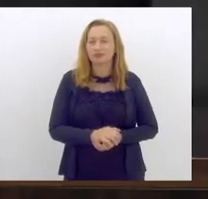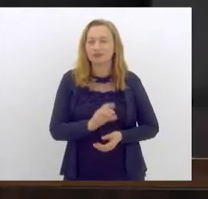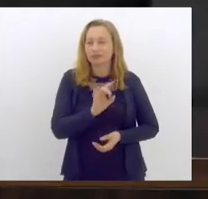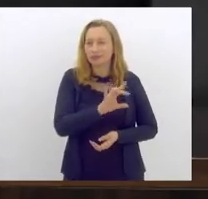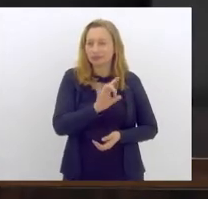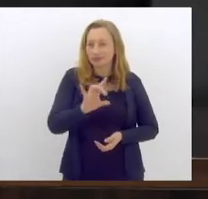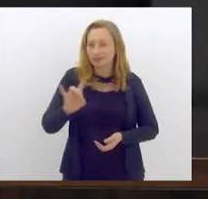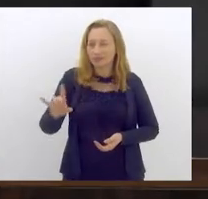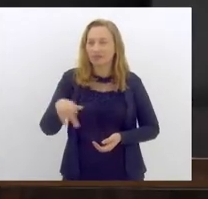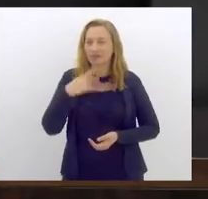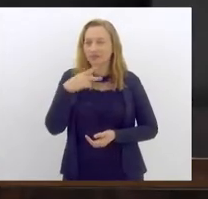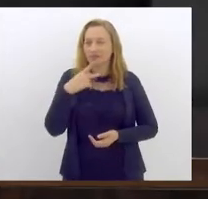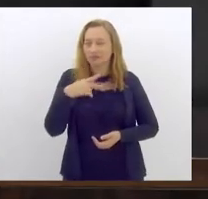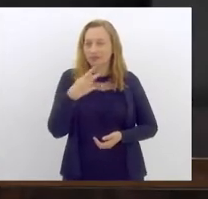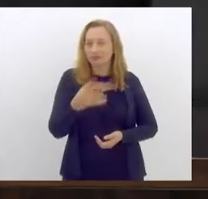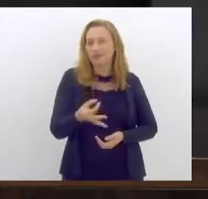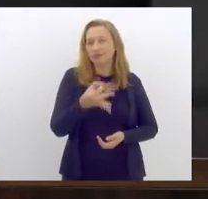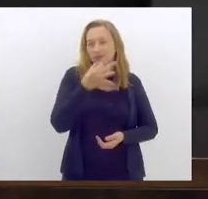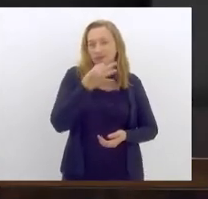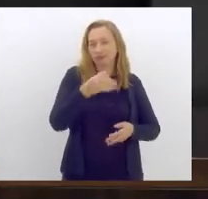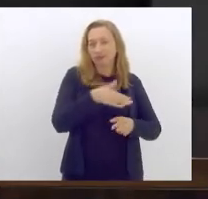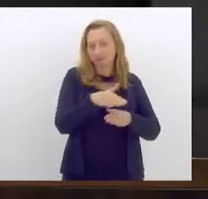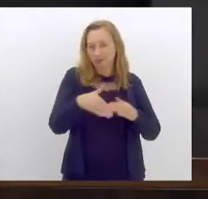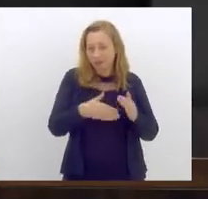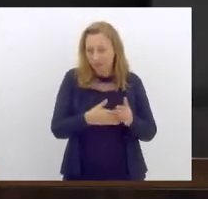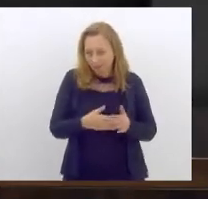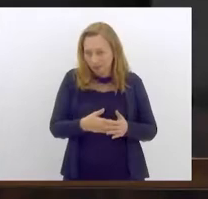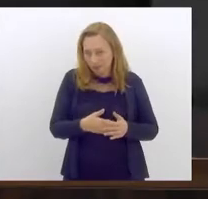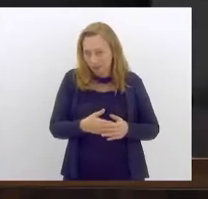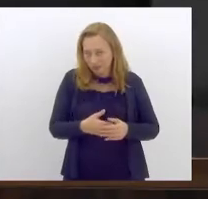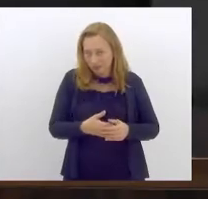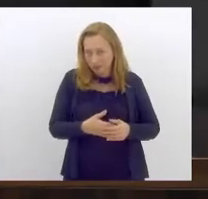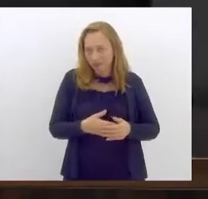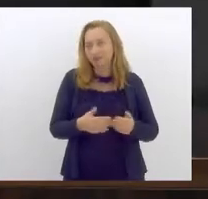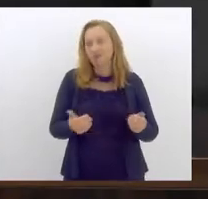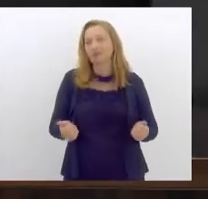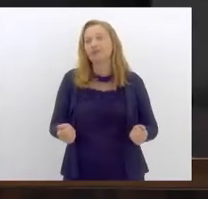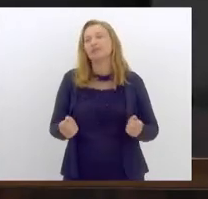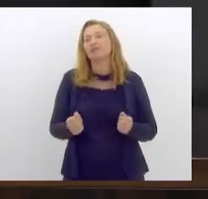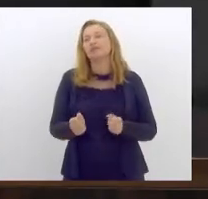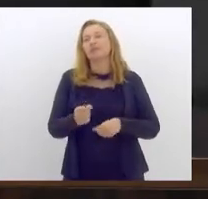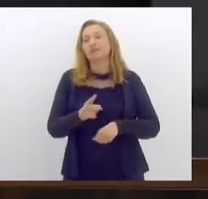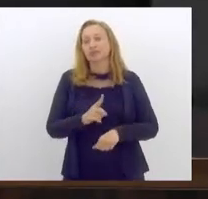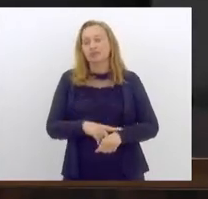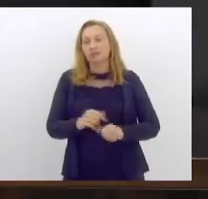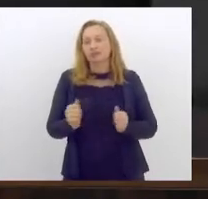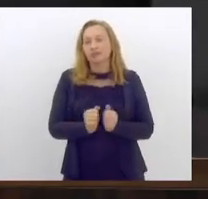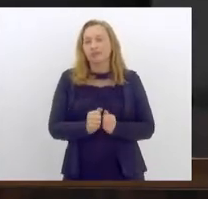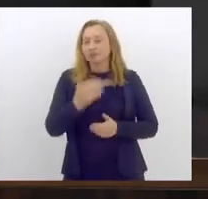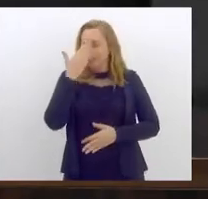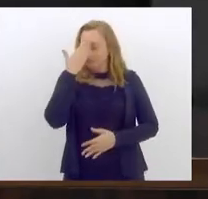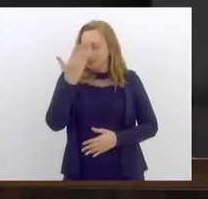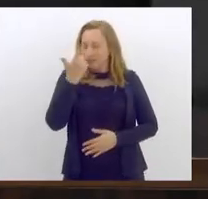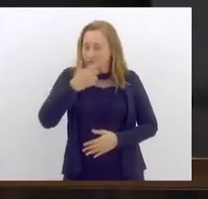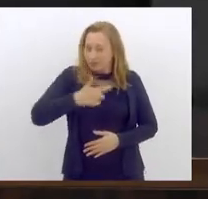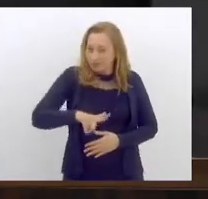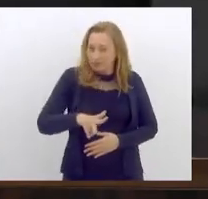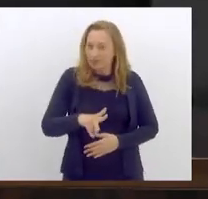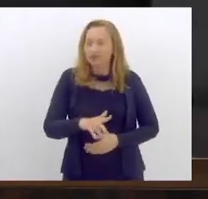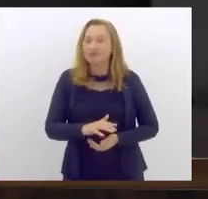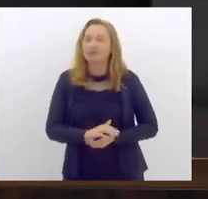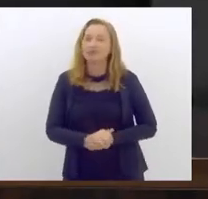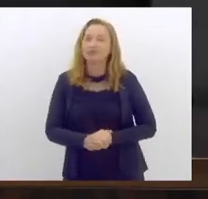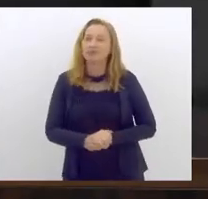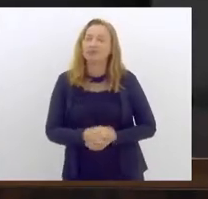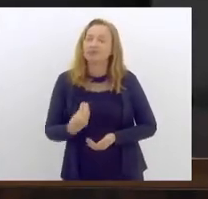dando a oportunidade para todos é participarem desse evento Então agradeço mais uma vez